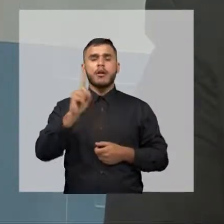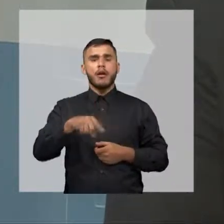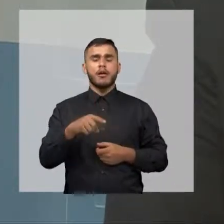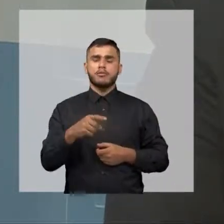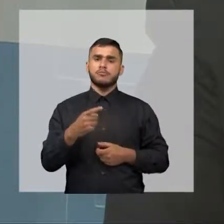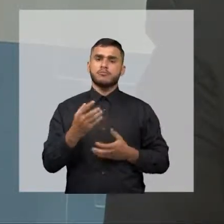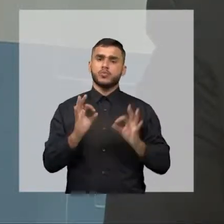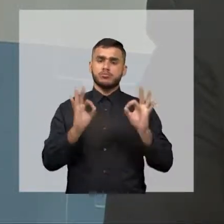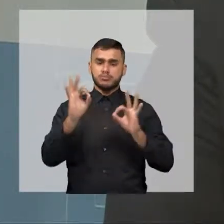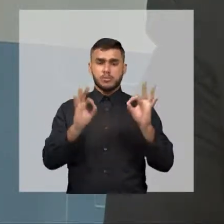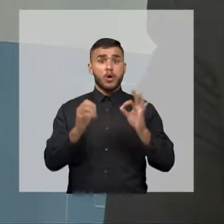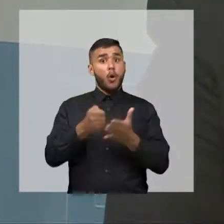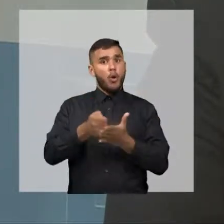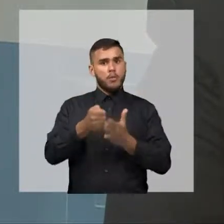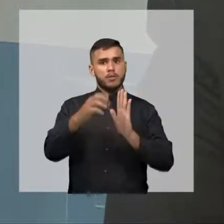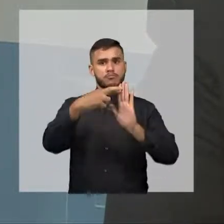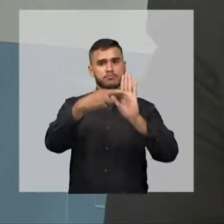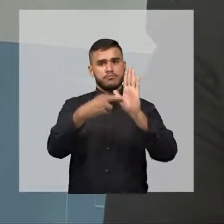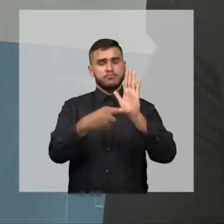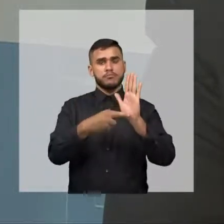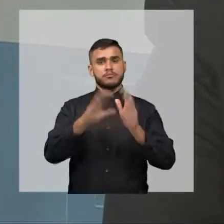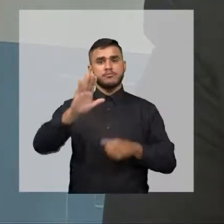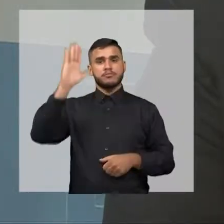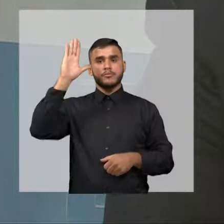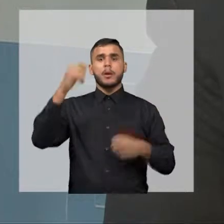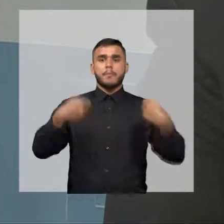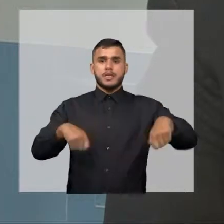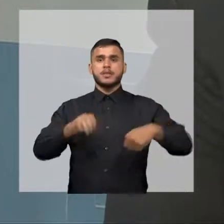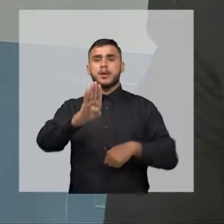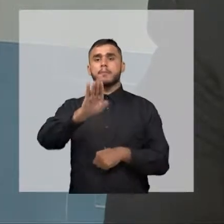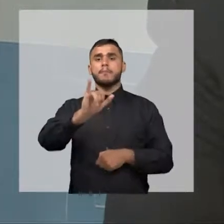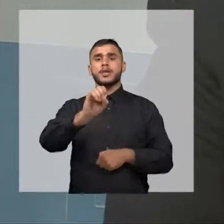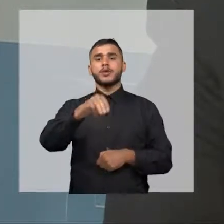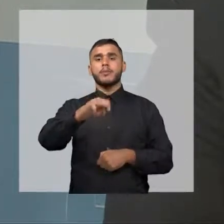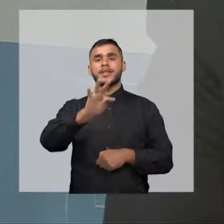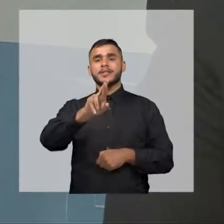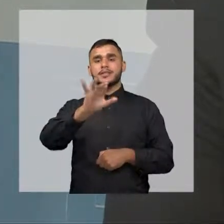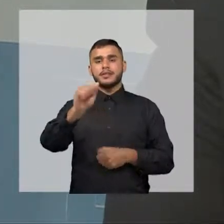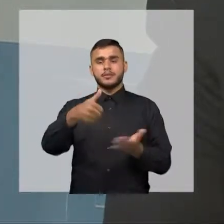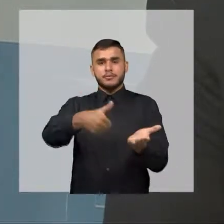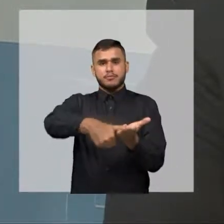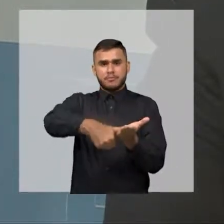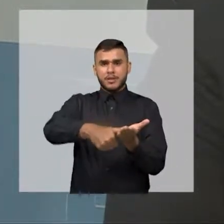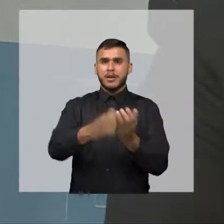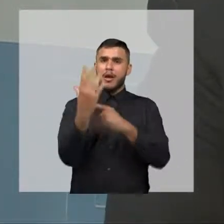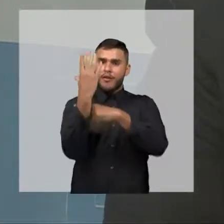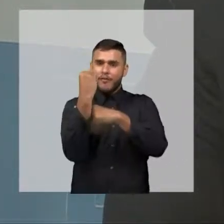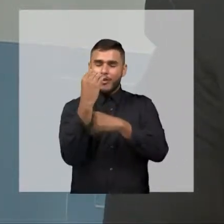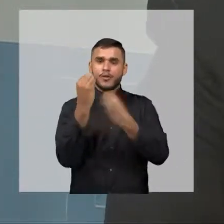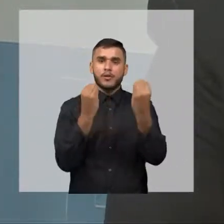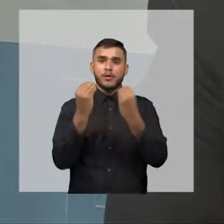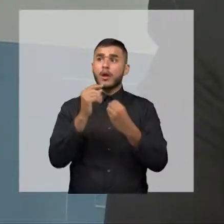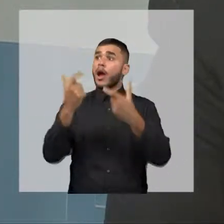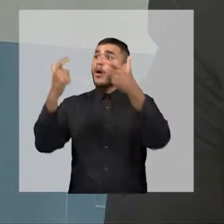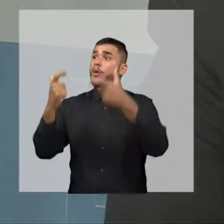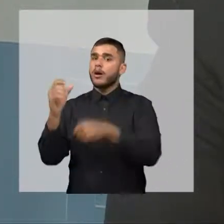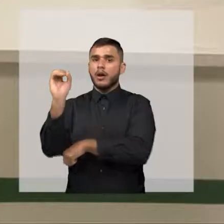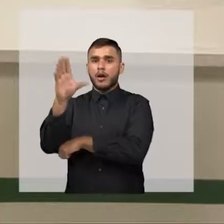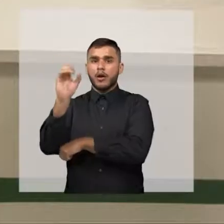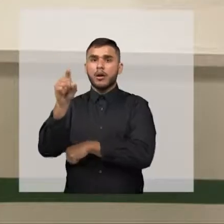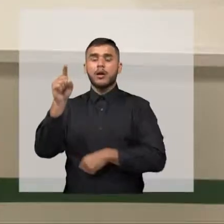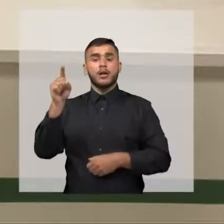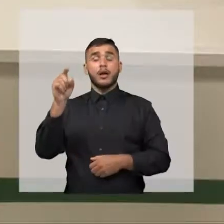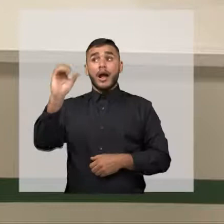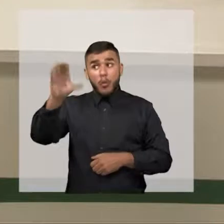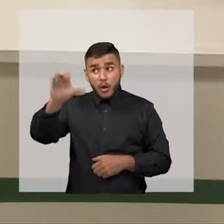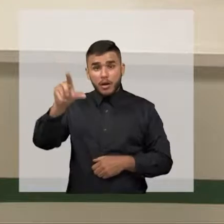agora pelo sistema eleitoral brasileiro, que é a questão da biometria. E a senhora não fez a biometria em Calcaia e já em